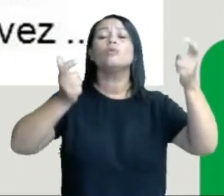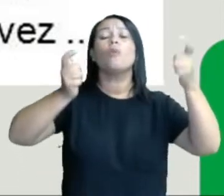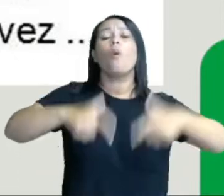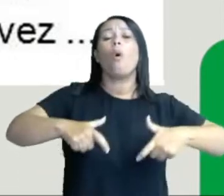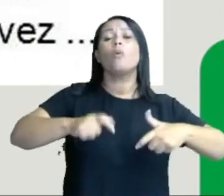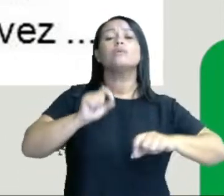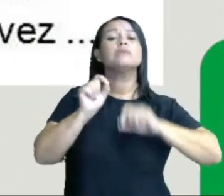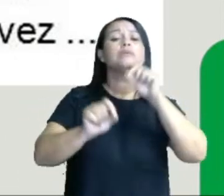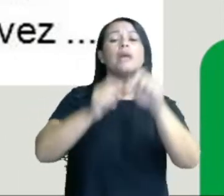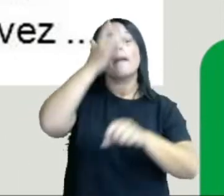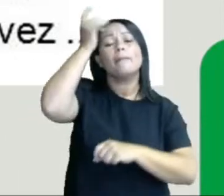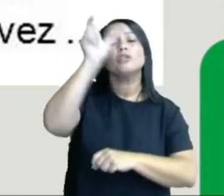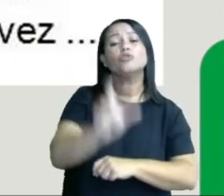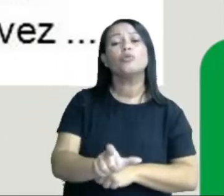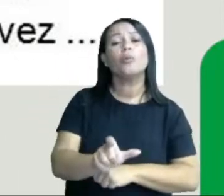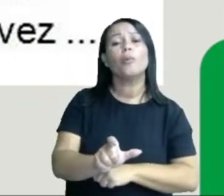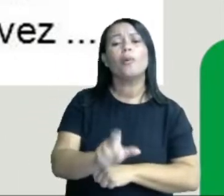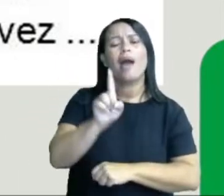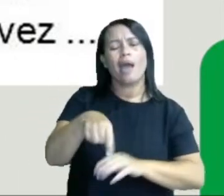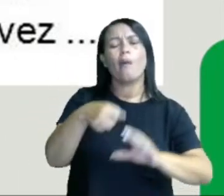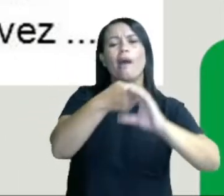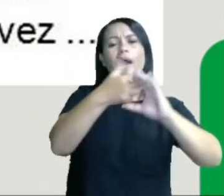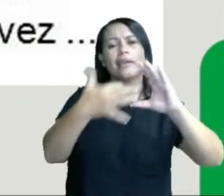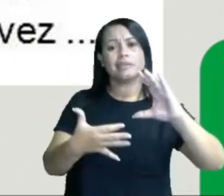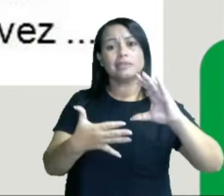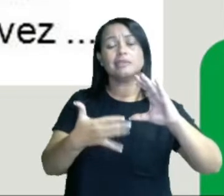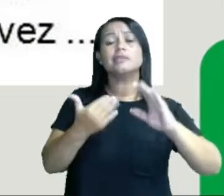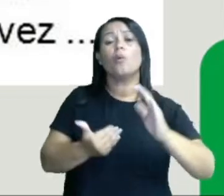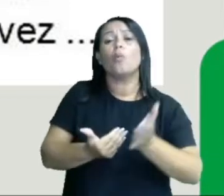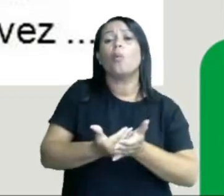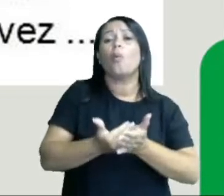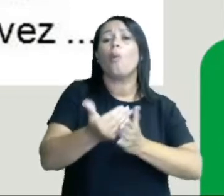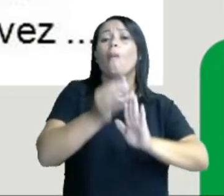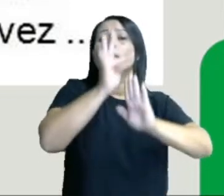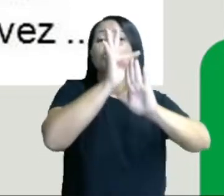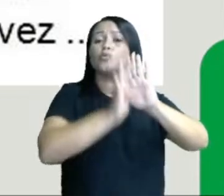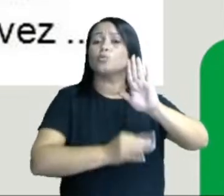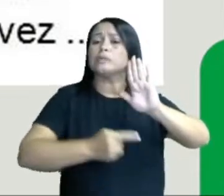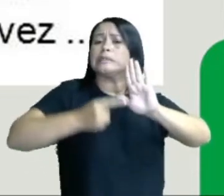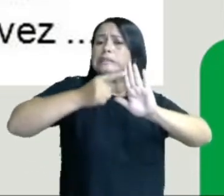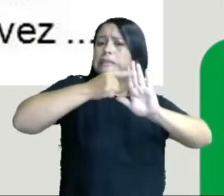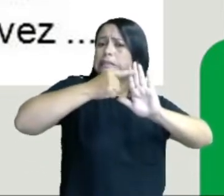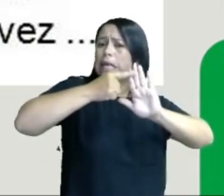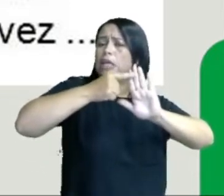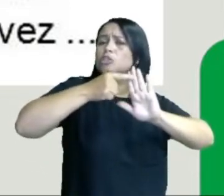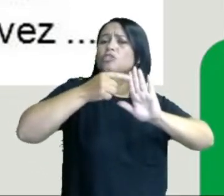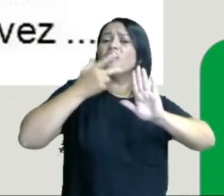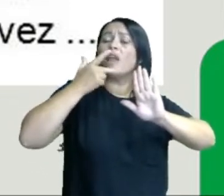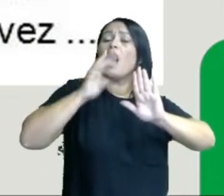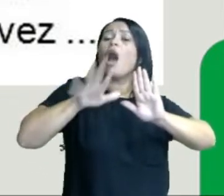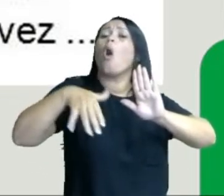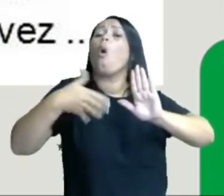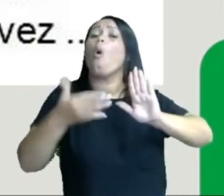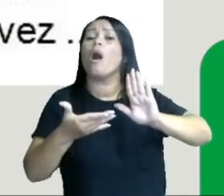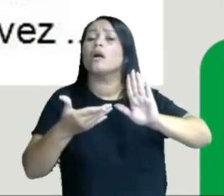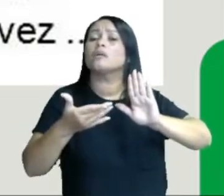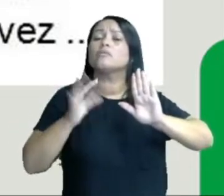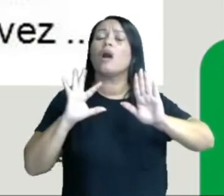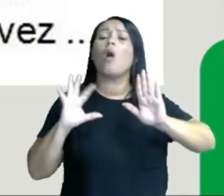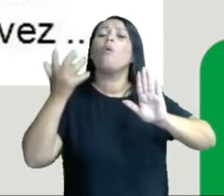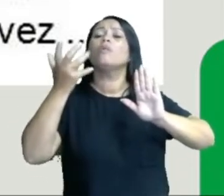onde, quem, é uma característica. Então, no início do texto, eu preciso dizer quando